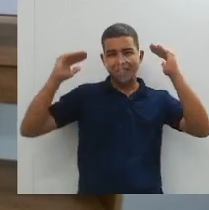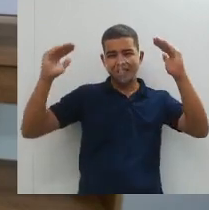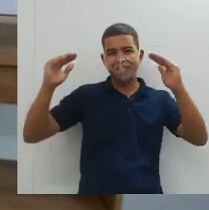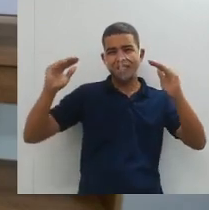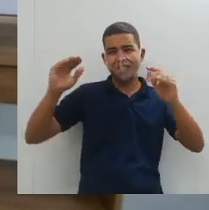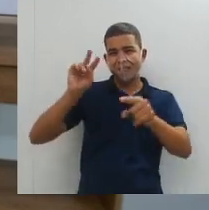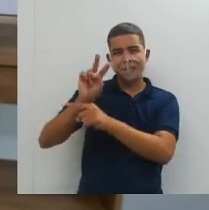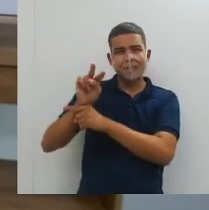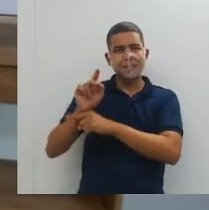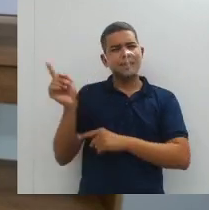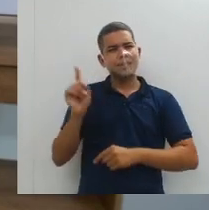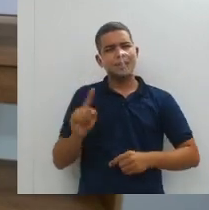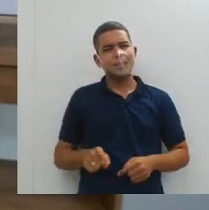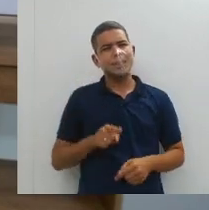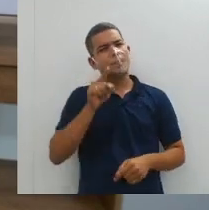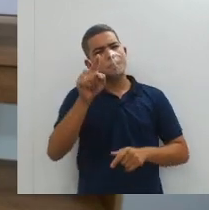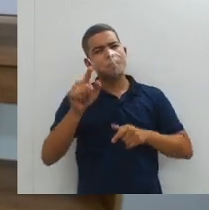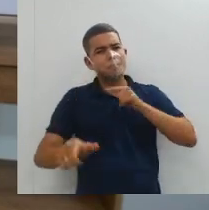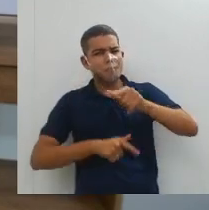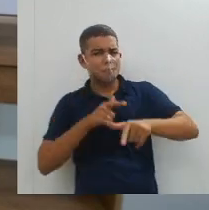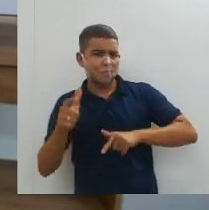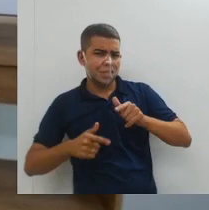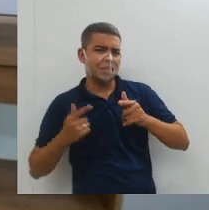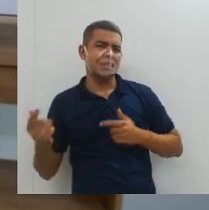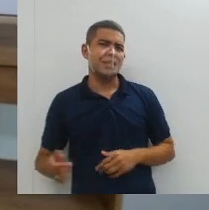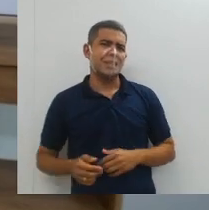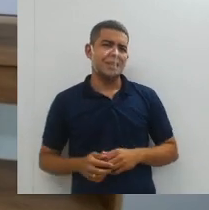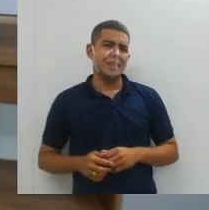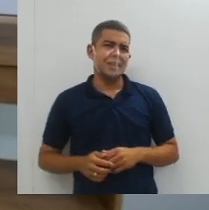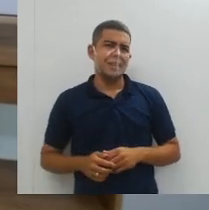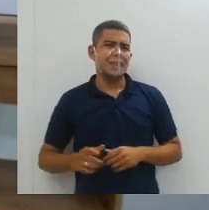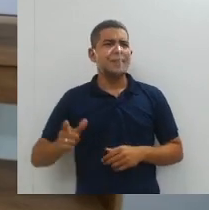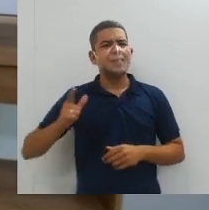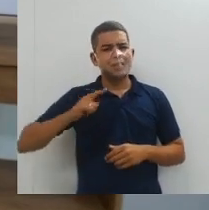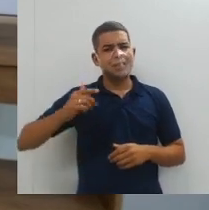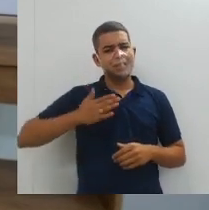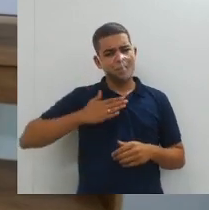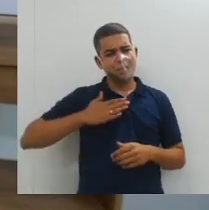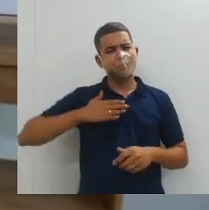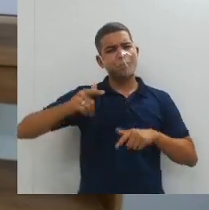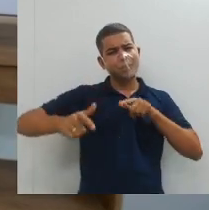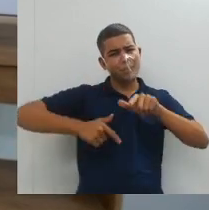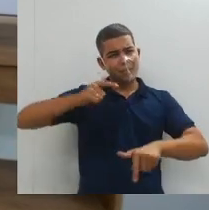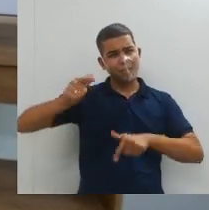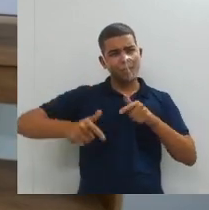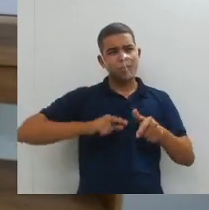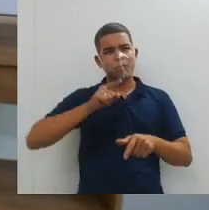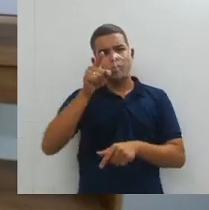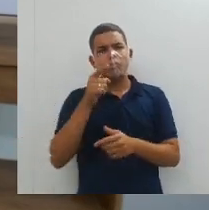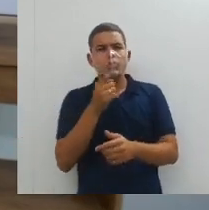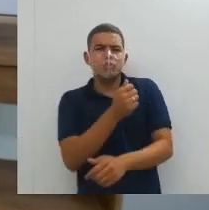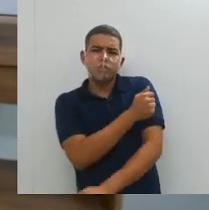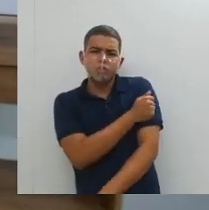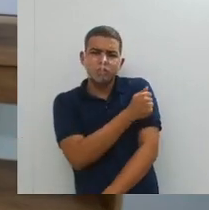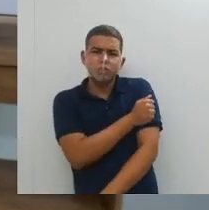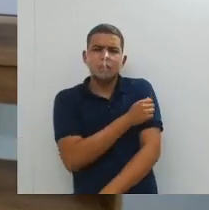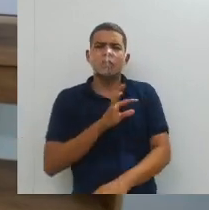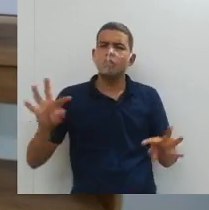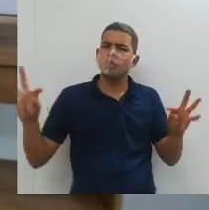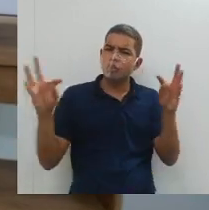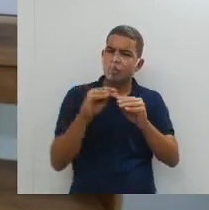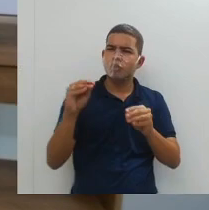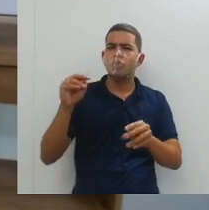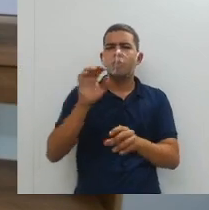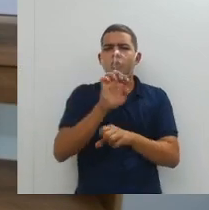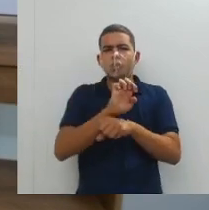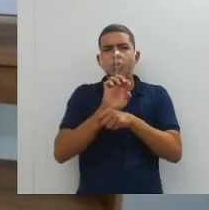todos, você trabalhador, você trabalhadora, eu trabalhador, você estudante, tá entendendo? Todo